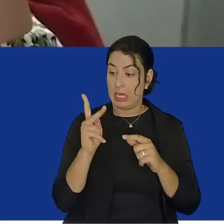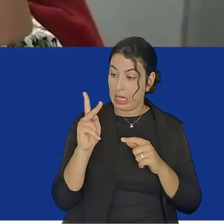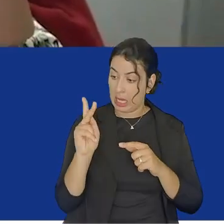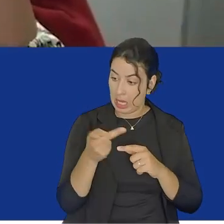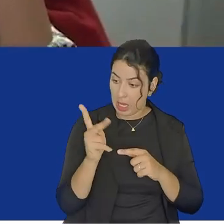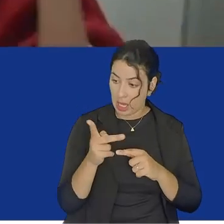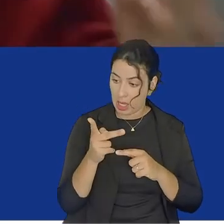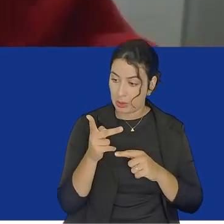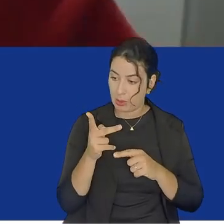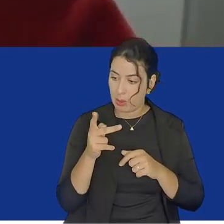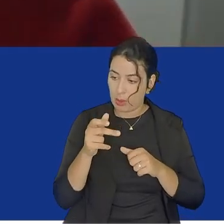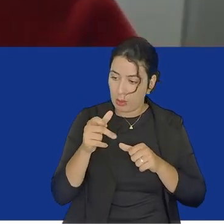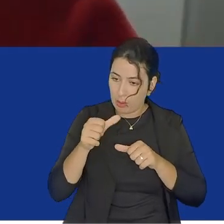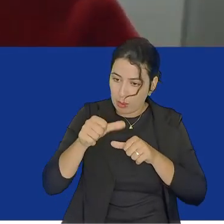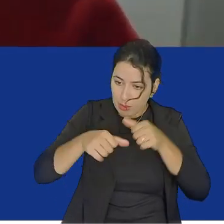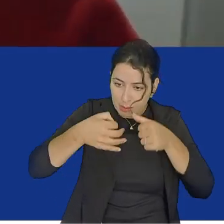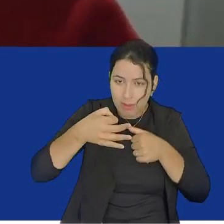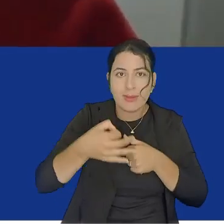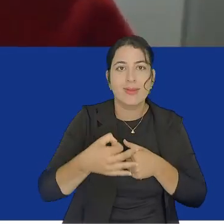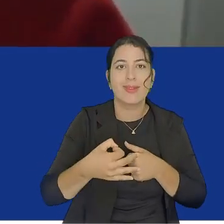uma aula lá no Ministério Público,